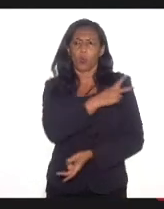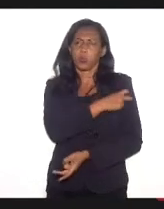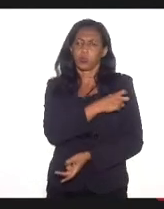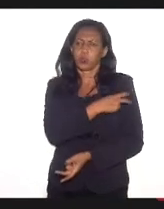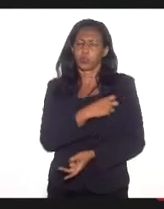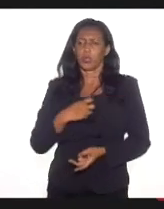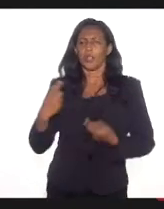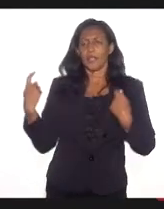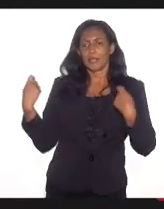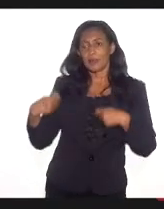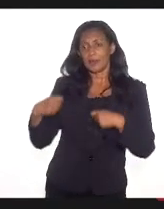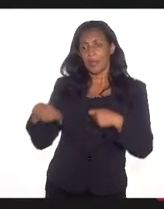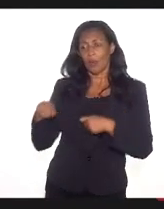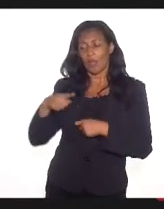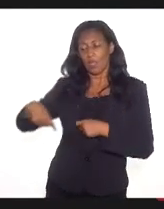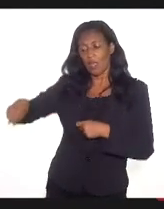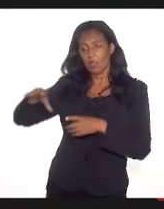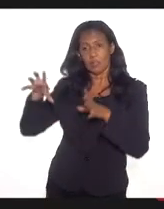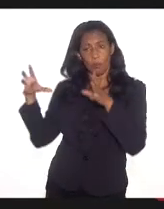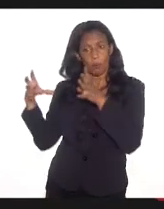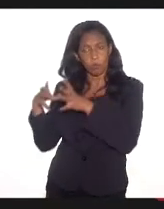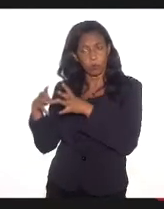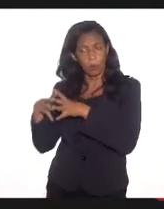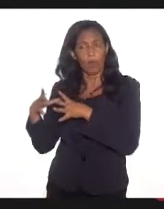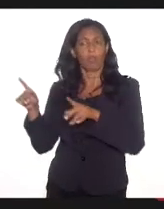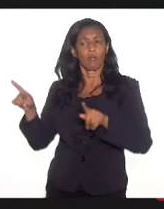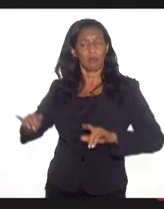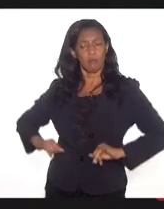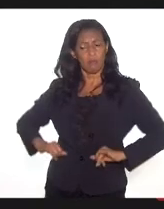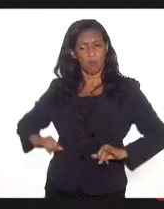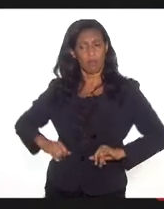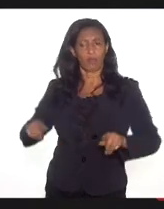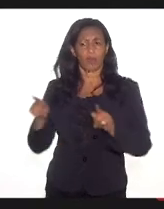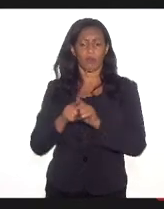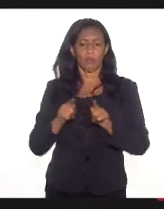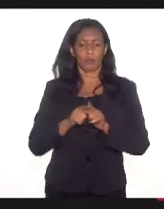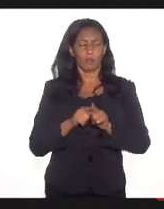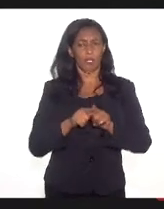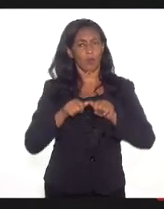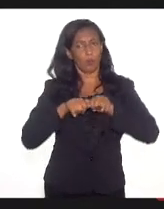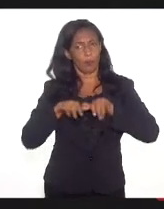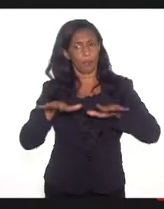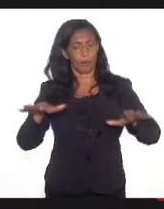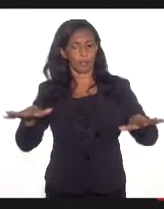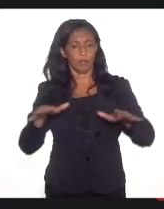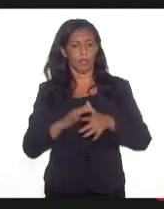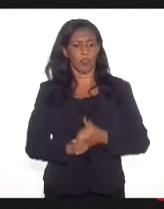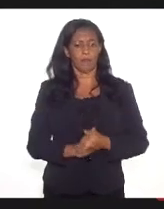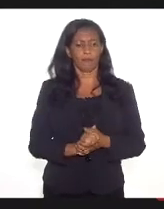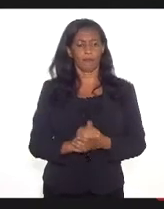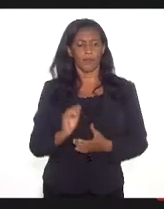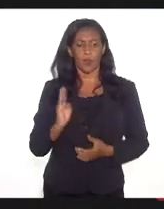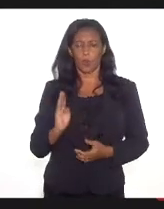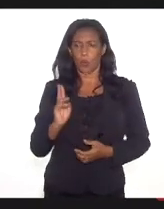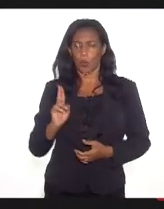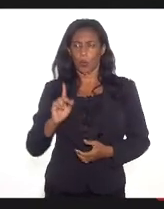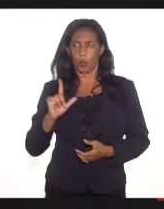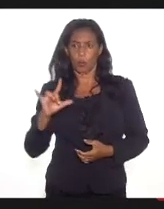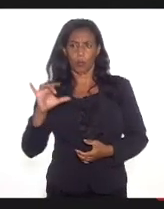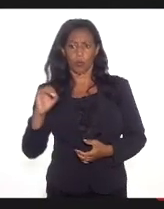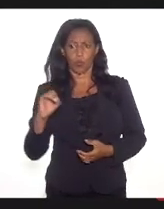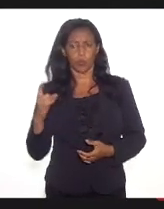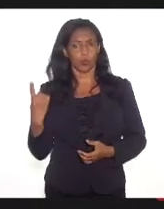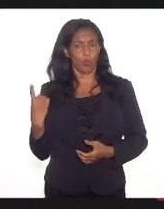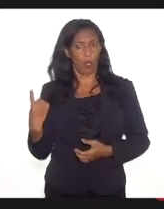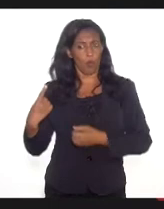então talvez essas sejam as questões centrais enfim que Cabo está aí como o município do